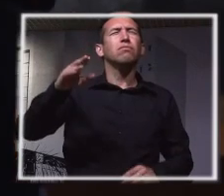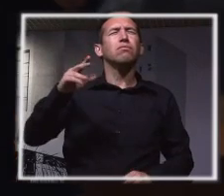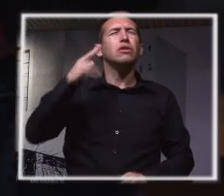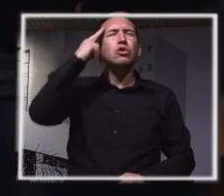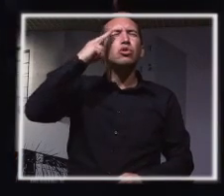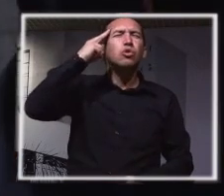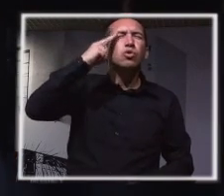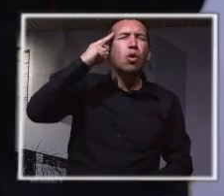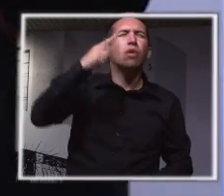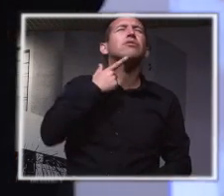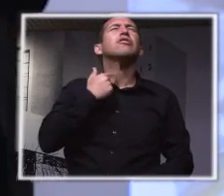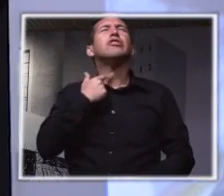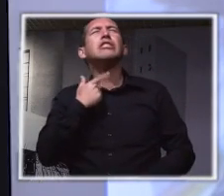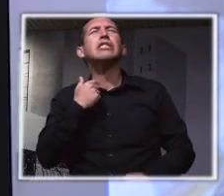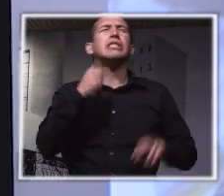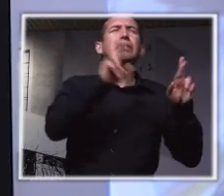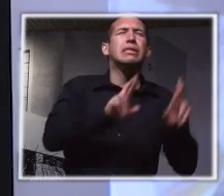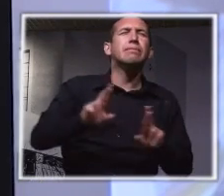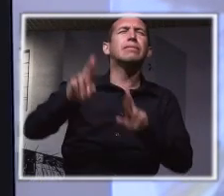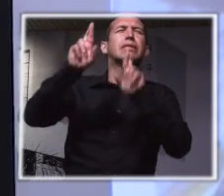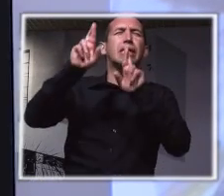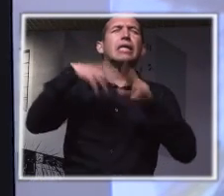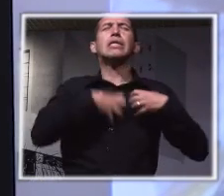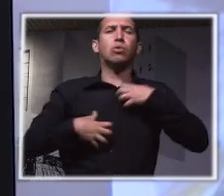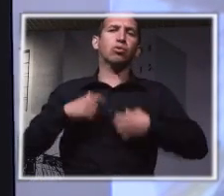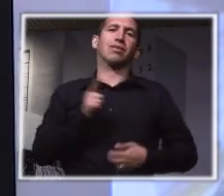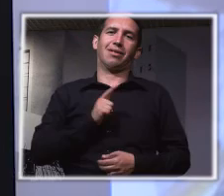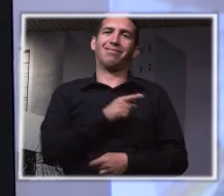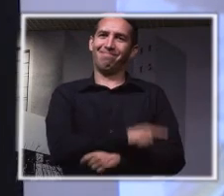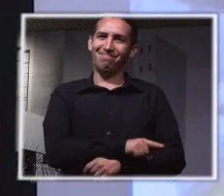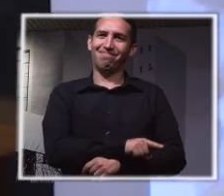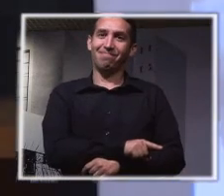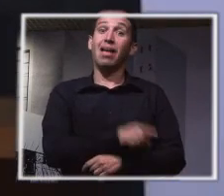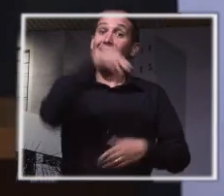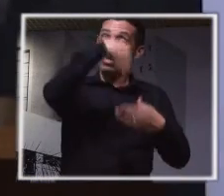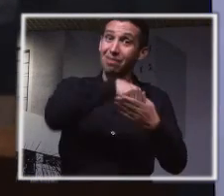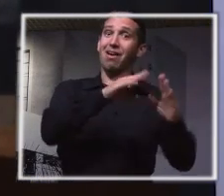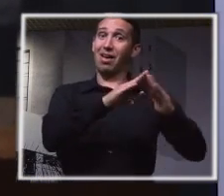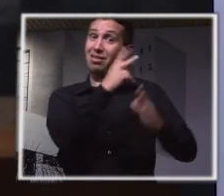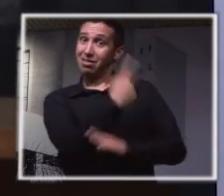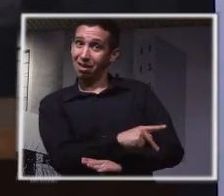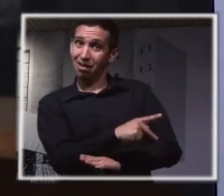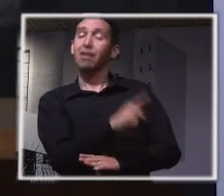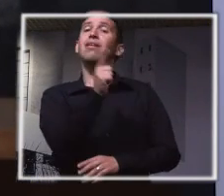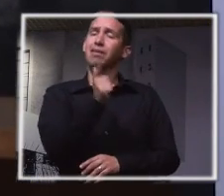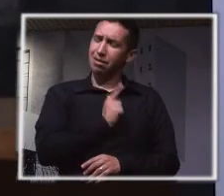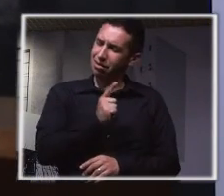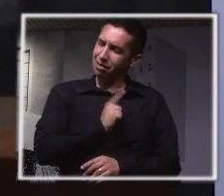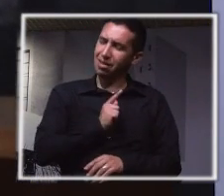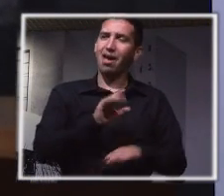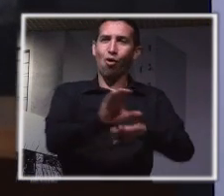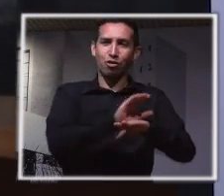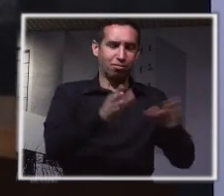frustrações, desejos, esperança. É ali que ela acolhe cuidadosamente a sua sagrada